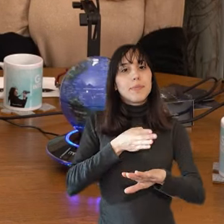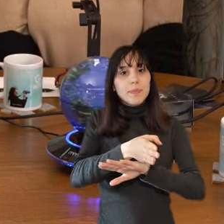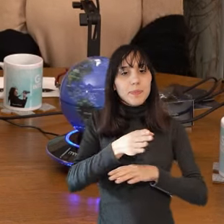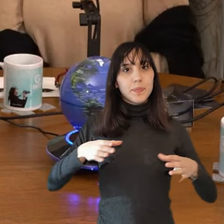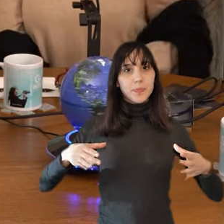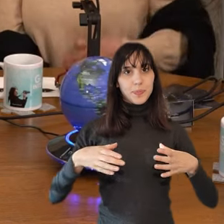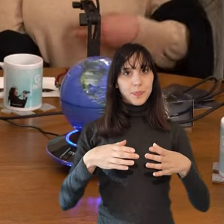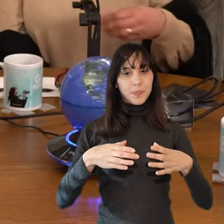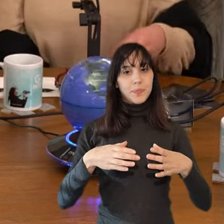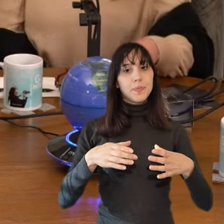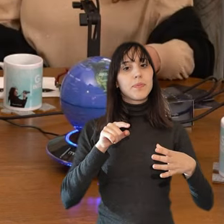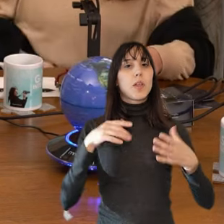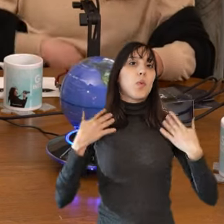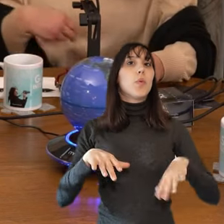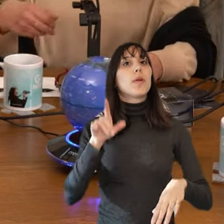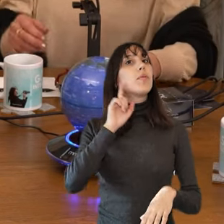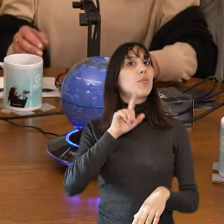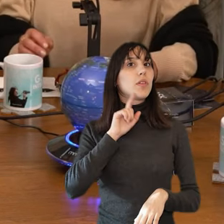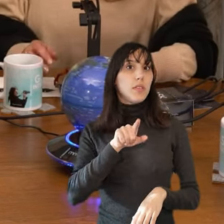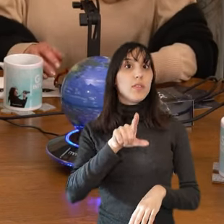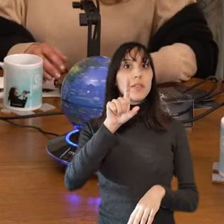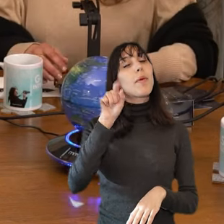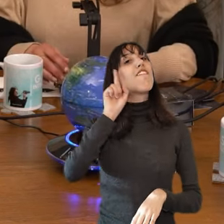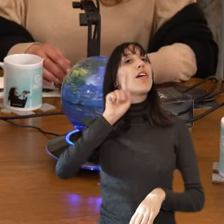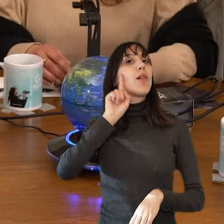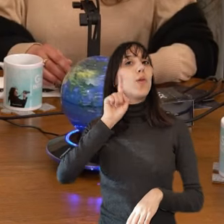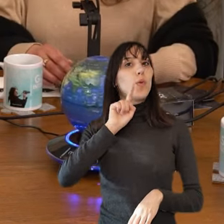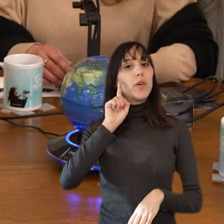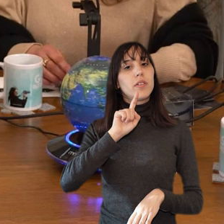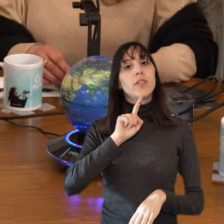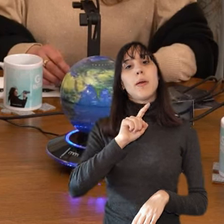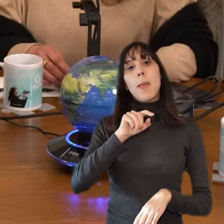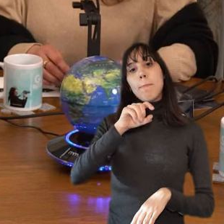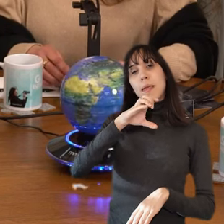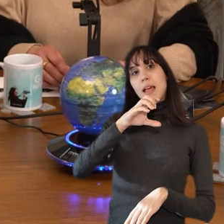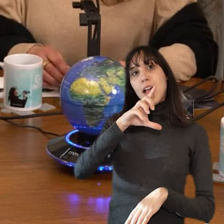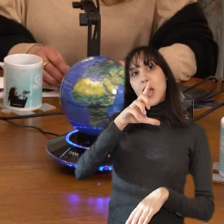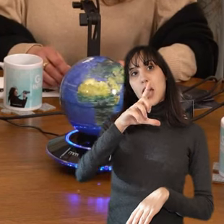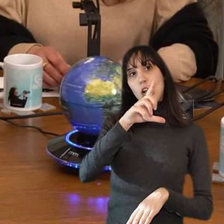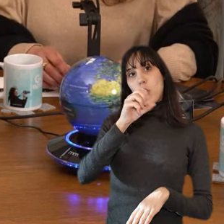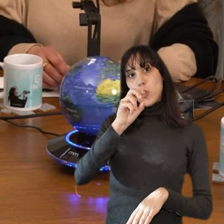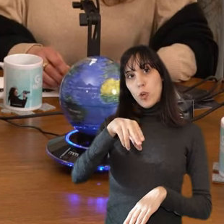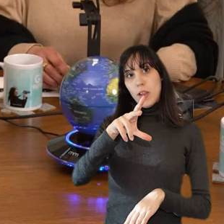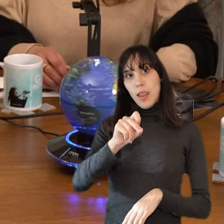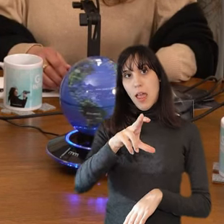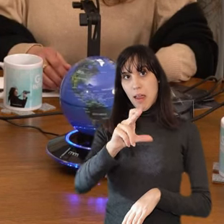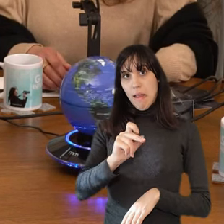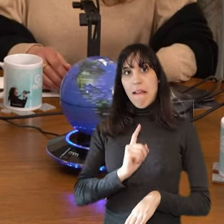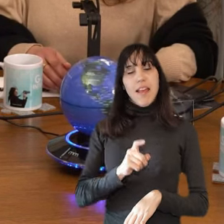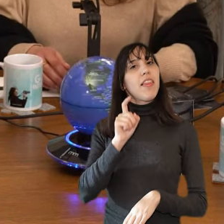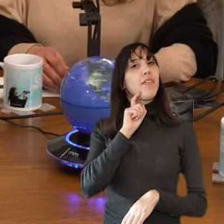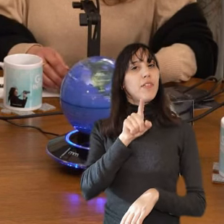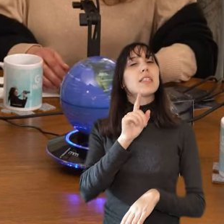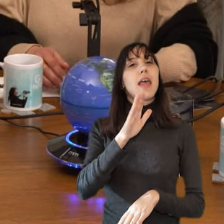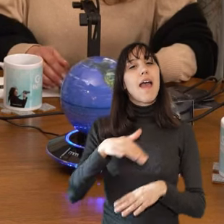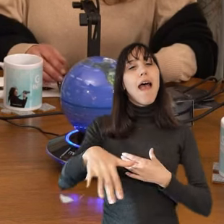eh é muito importante isso também é um dos valores que a conara também defende Não é esse esse espaço comunitário o